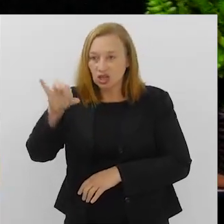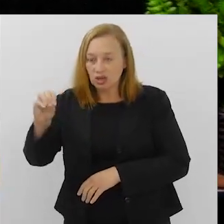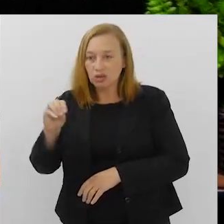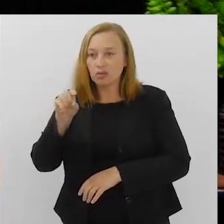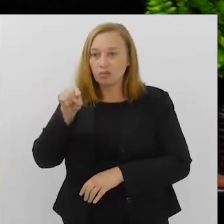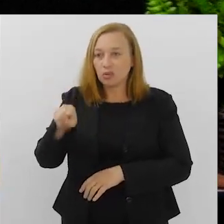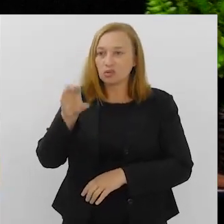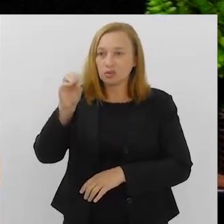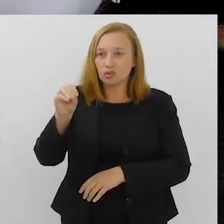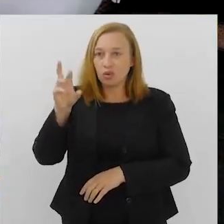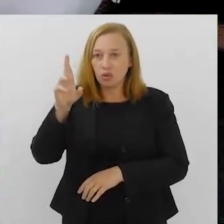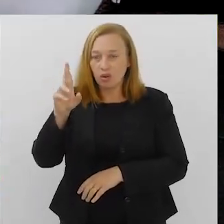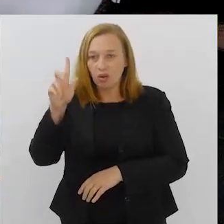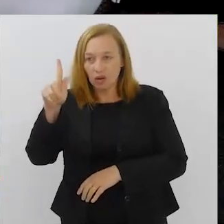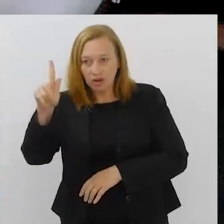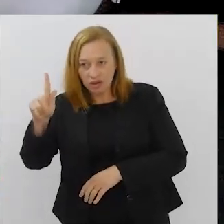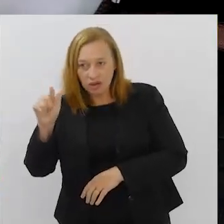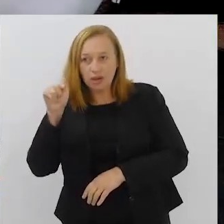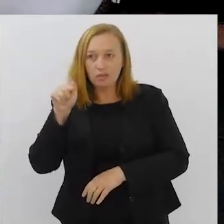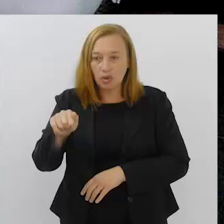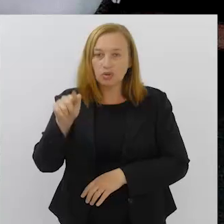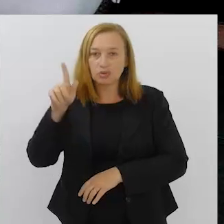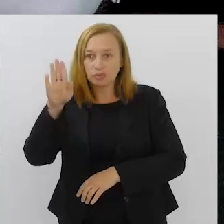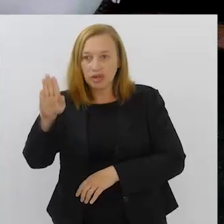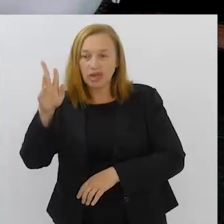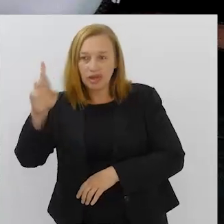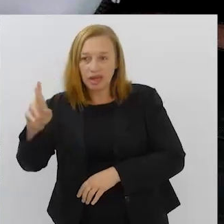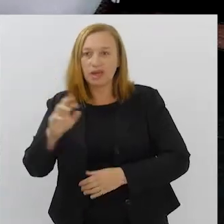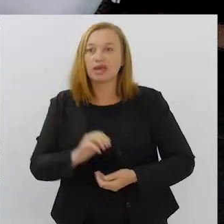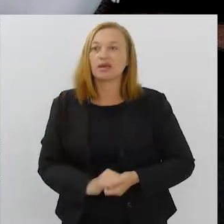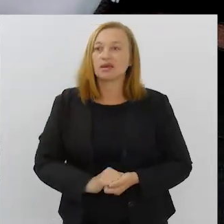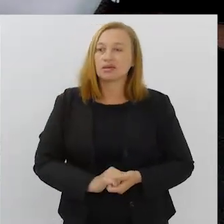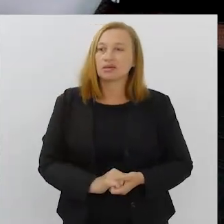idosos@sescrio.org.br. Não tem a menor dúvida, né? Já é autoexplicativo.